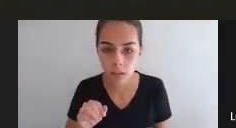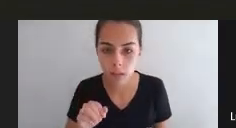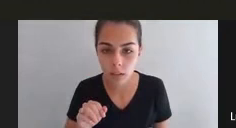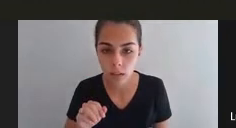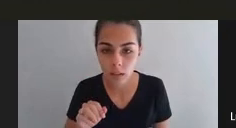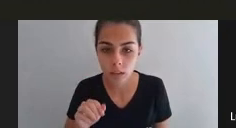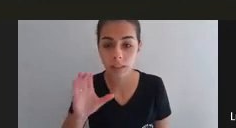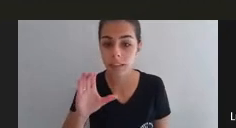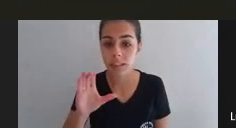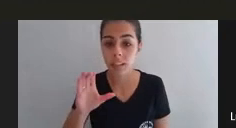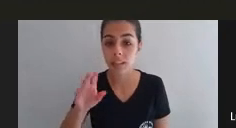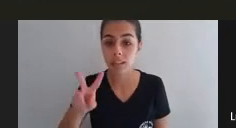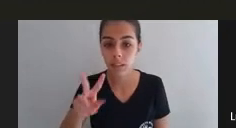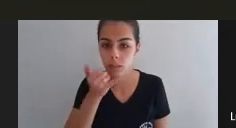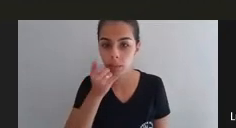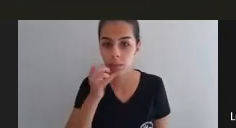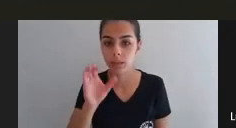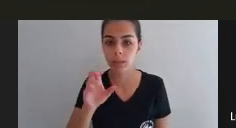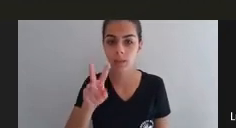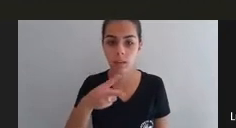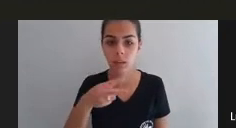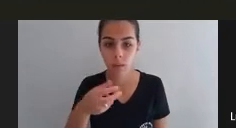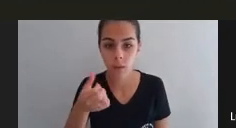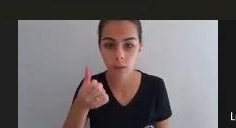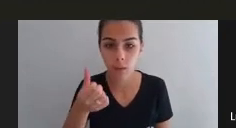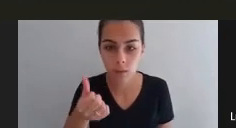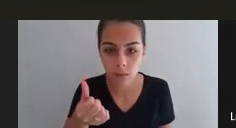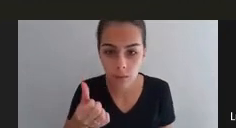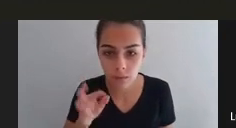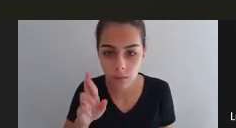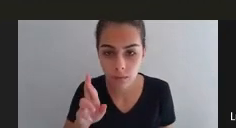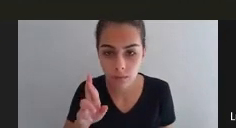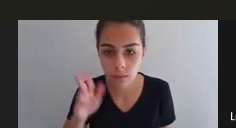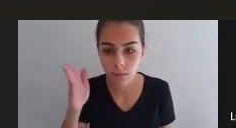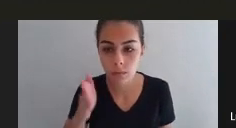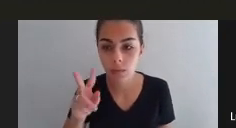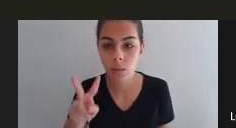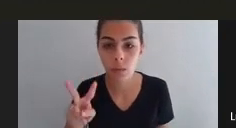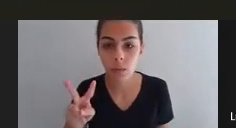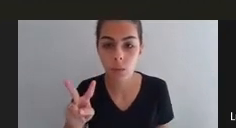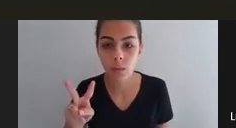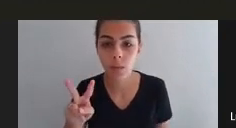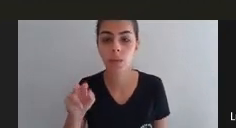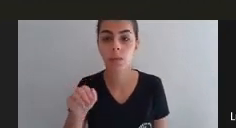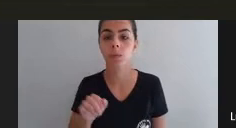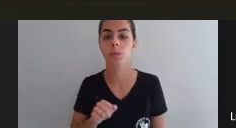efetivamente, e executa um ciclo mostrado no diagrama PV da figura.